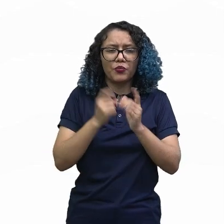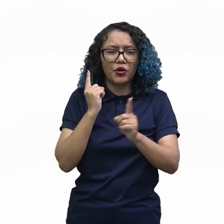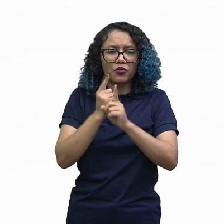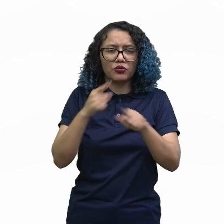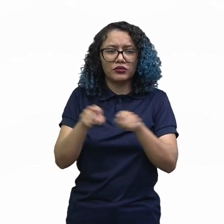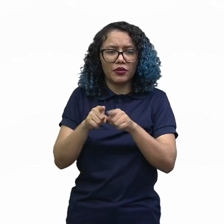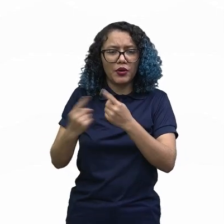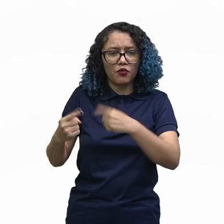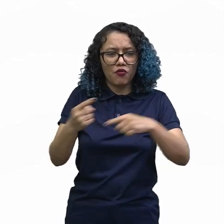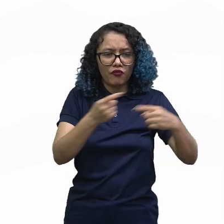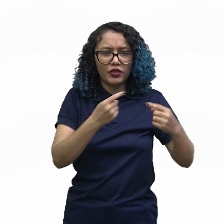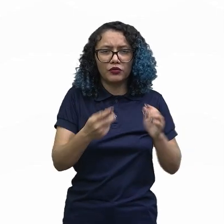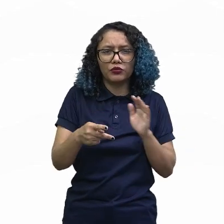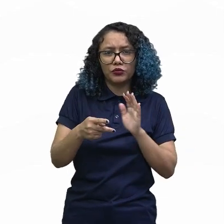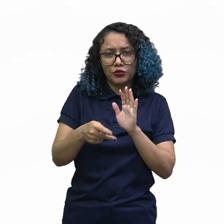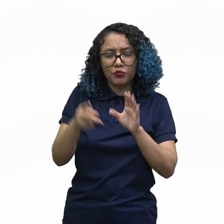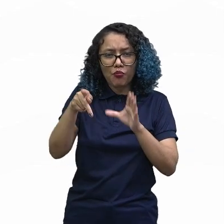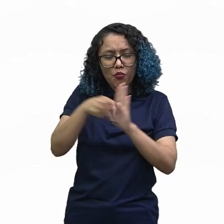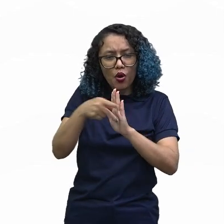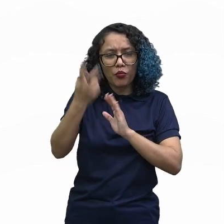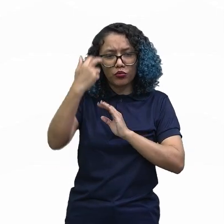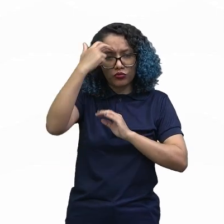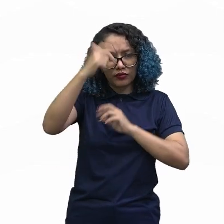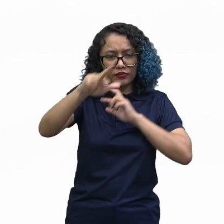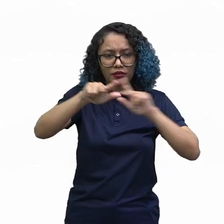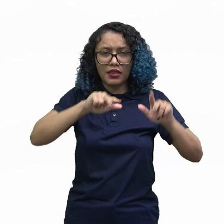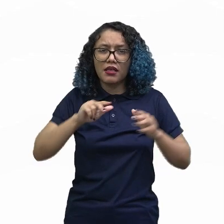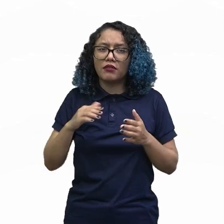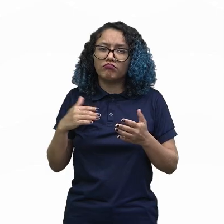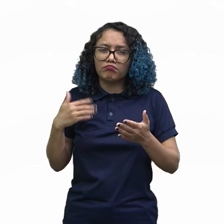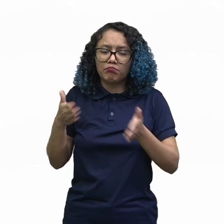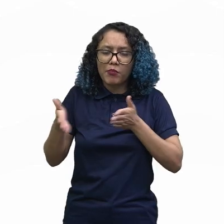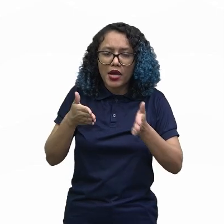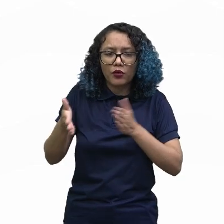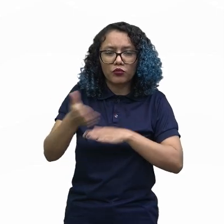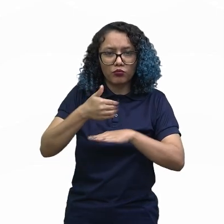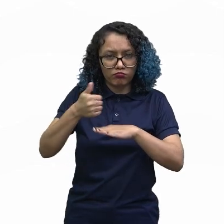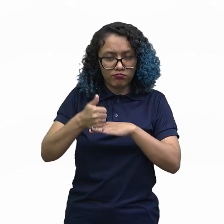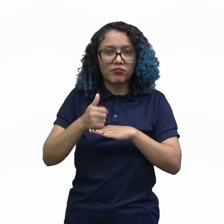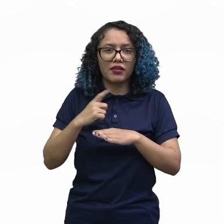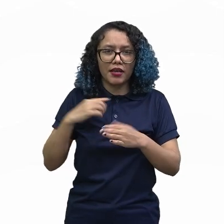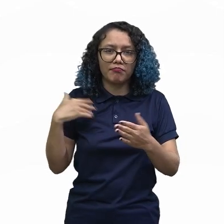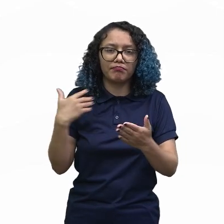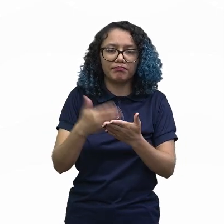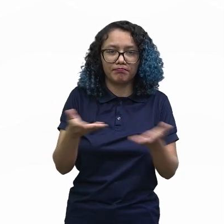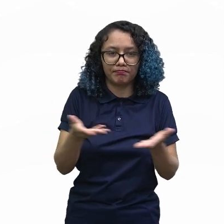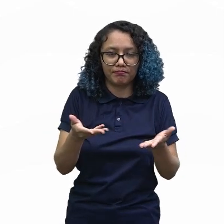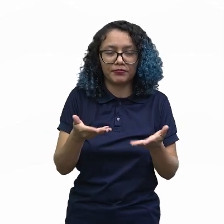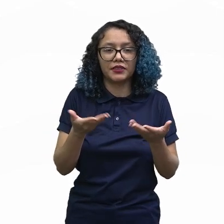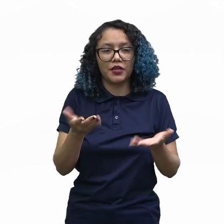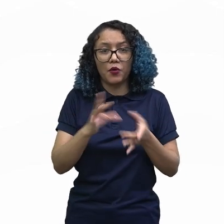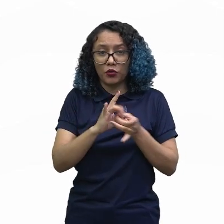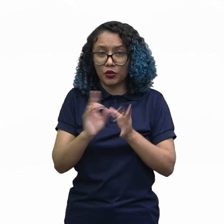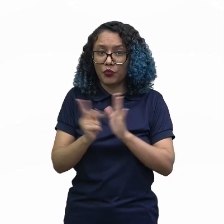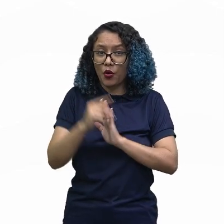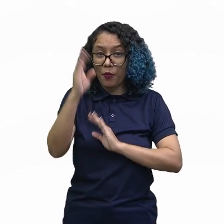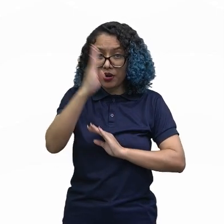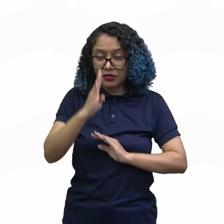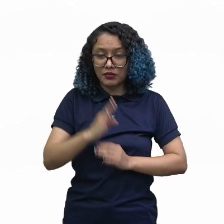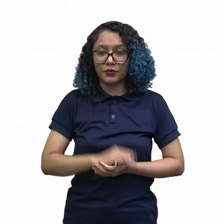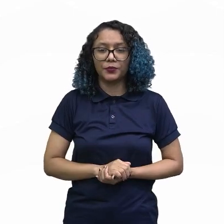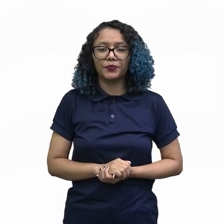entre culturas distintas desde o período colonial. Então, a gente vai ter esse contexto no Brasil, né? Nós